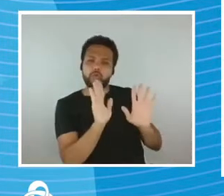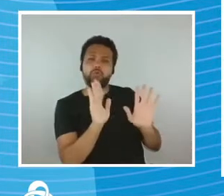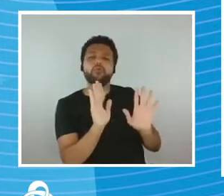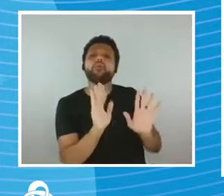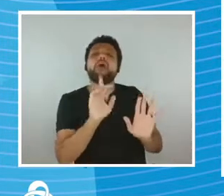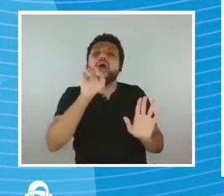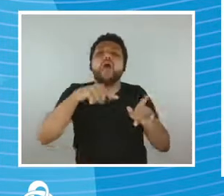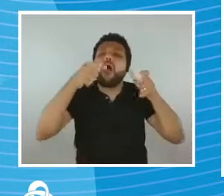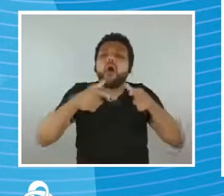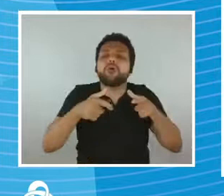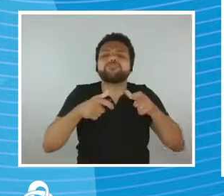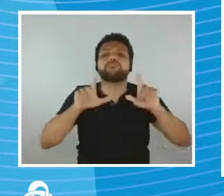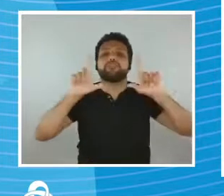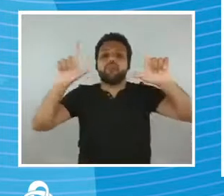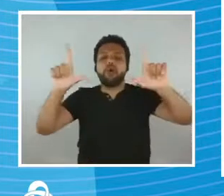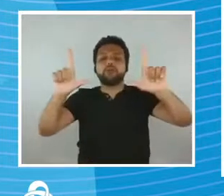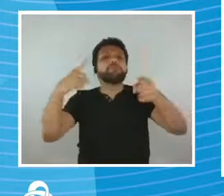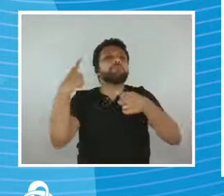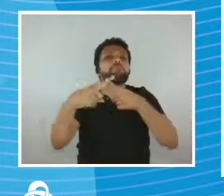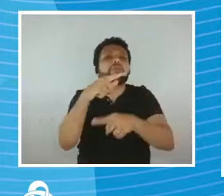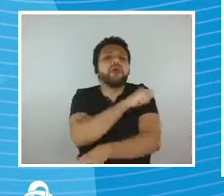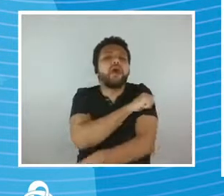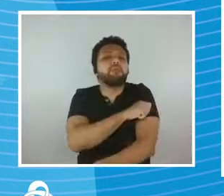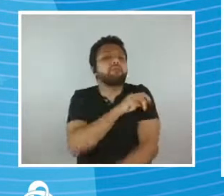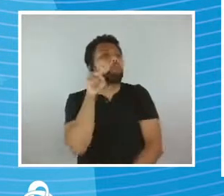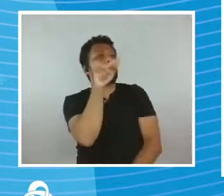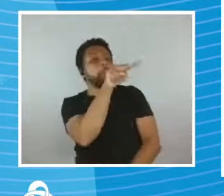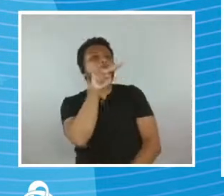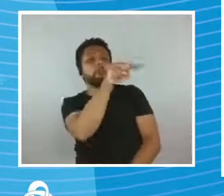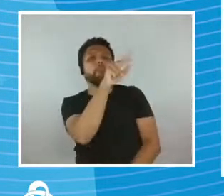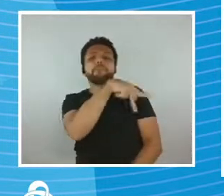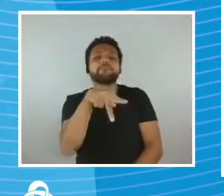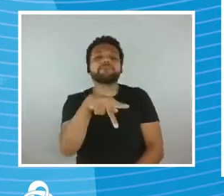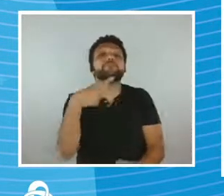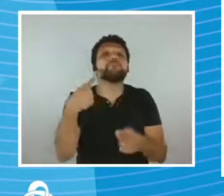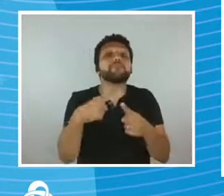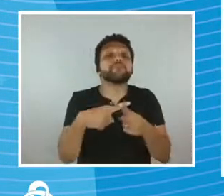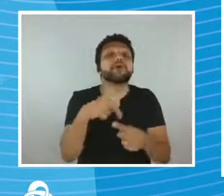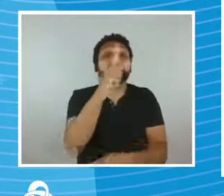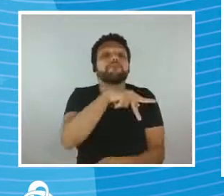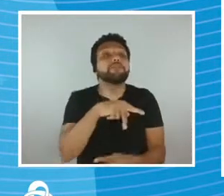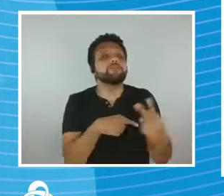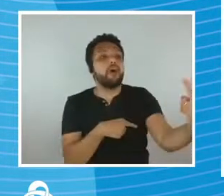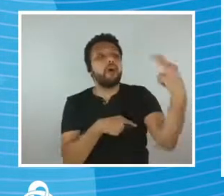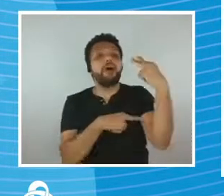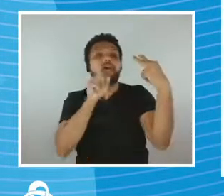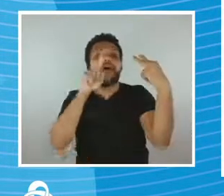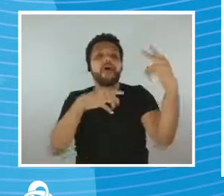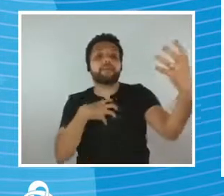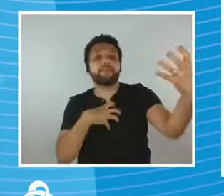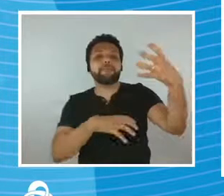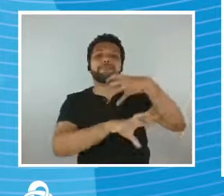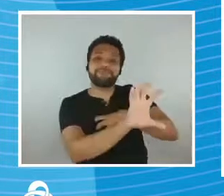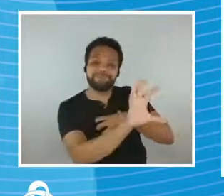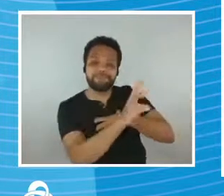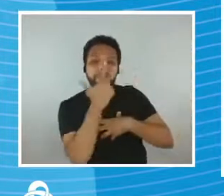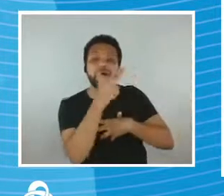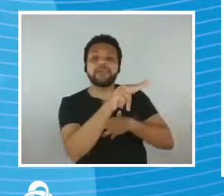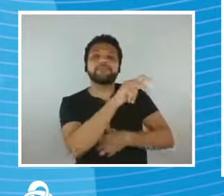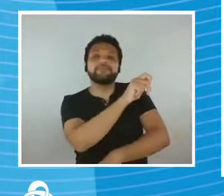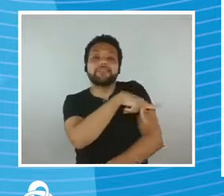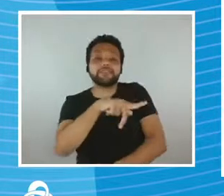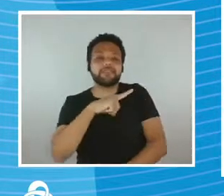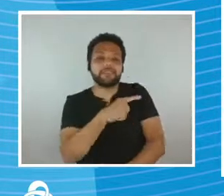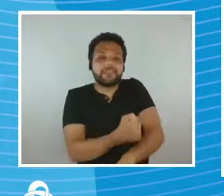Então, por que o aluno olha tanto para os olhos da professora? Porque ela transmite empatia, ela transmite